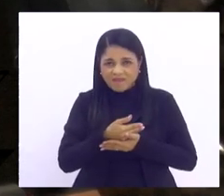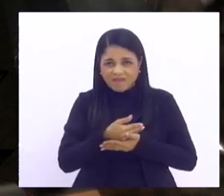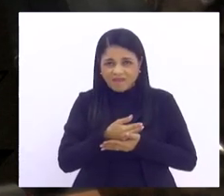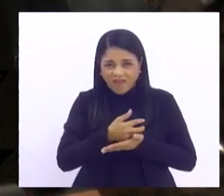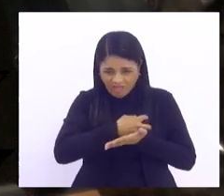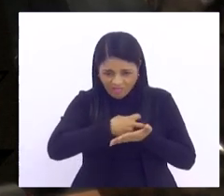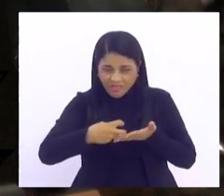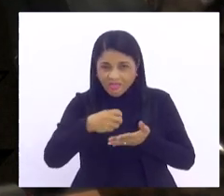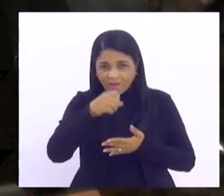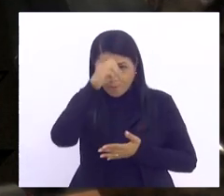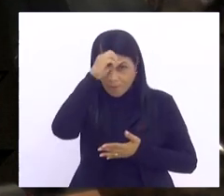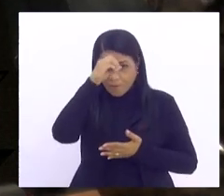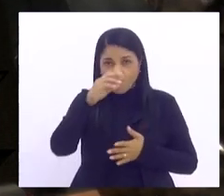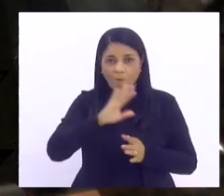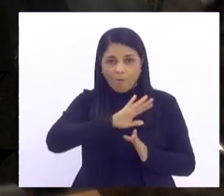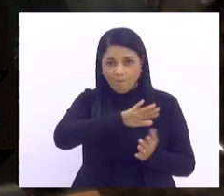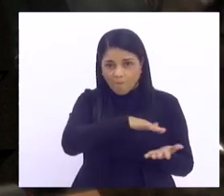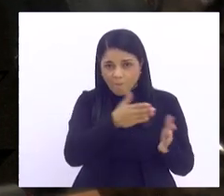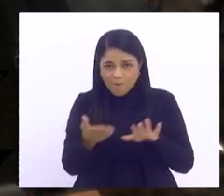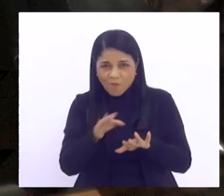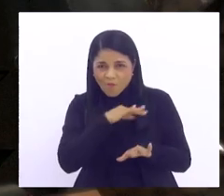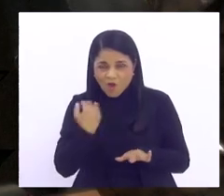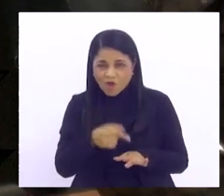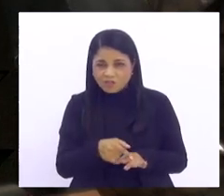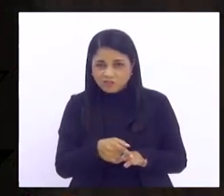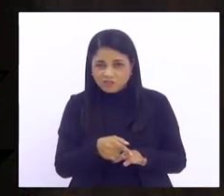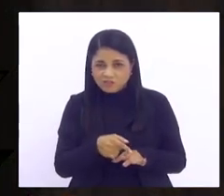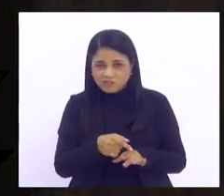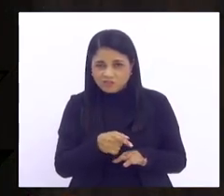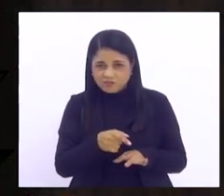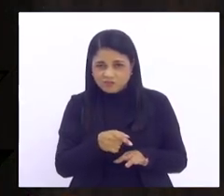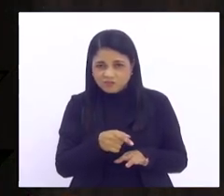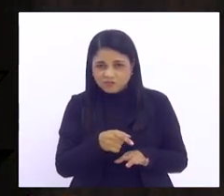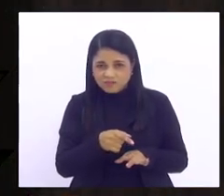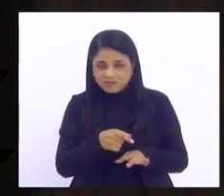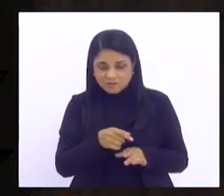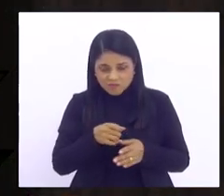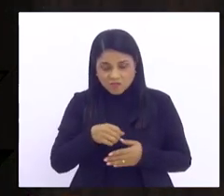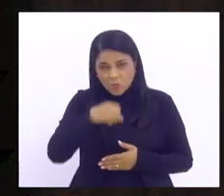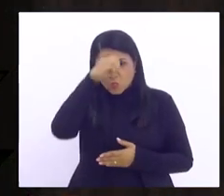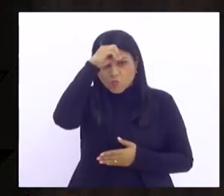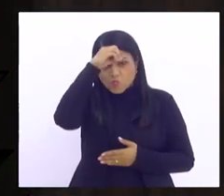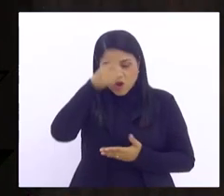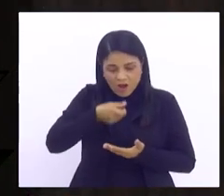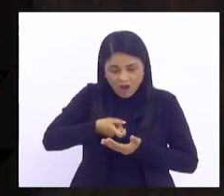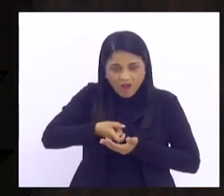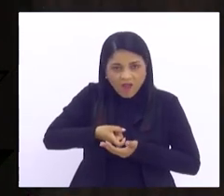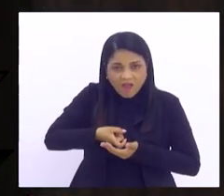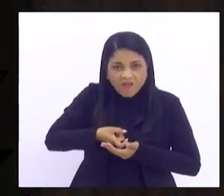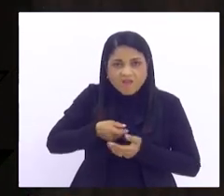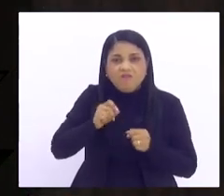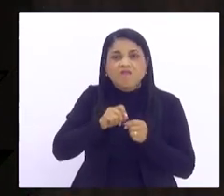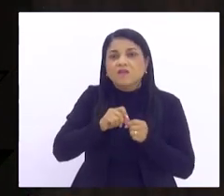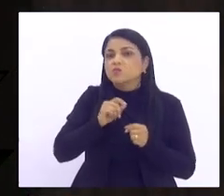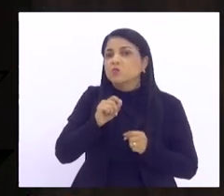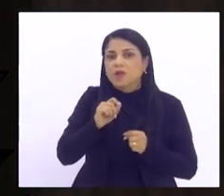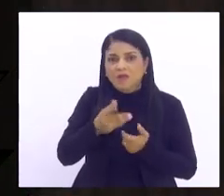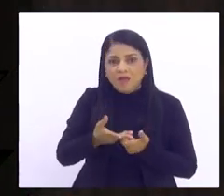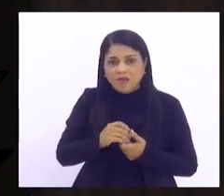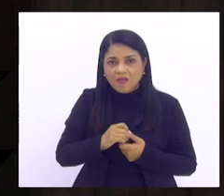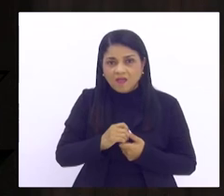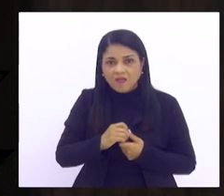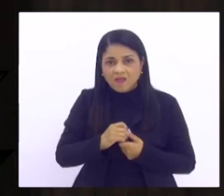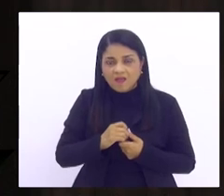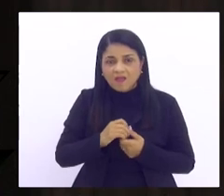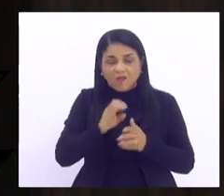justiça? Sendo que ele nada fez para merecer essa sentença. Então, esse conceito ele já é